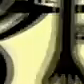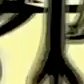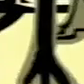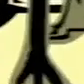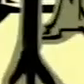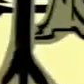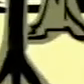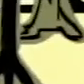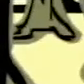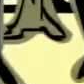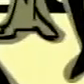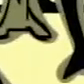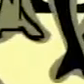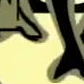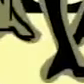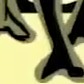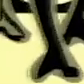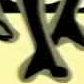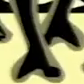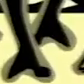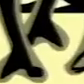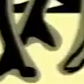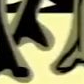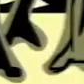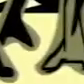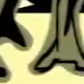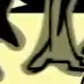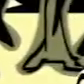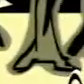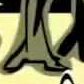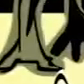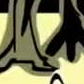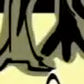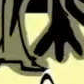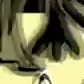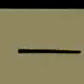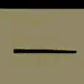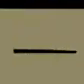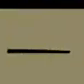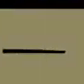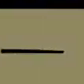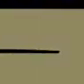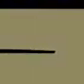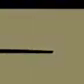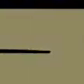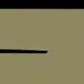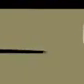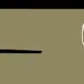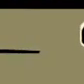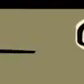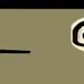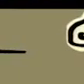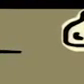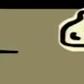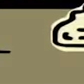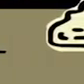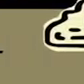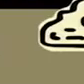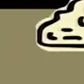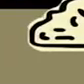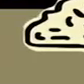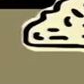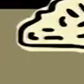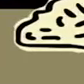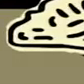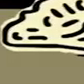longe, a bem dizer se escondia a um mói de léguas do centro da cidade. Quanto mais os dois andavam, mais mato e